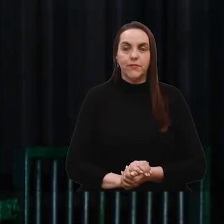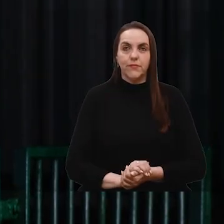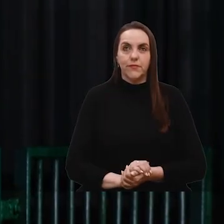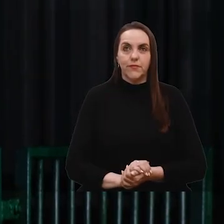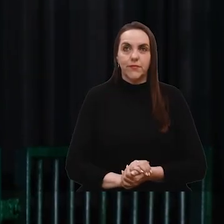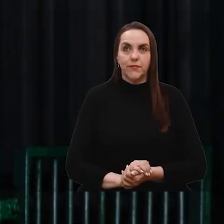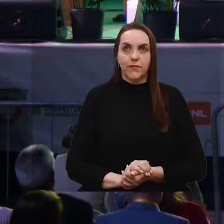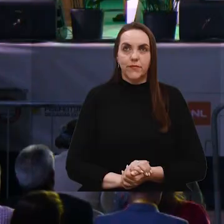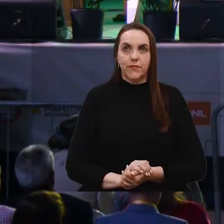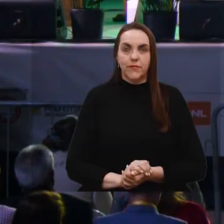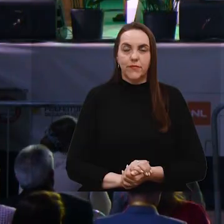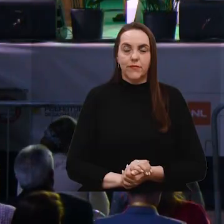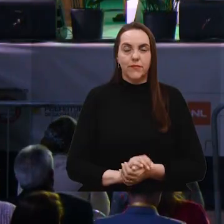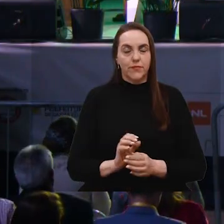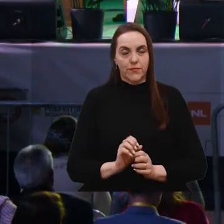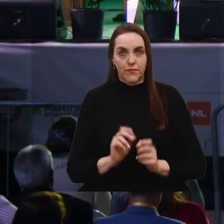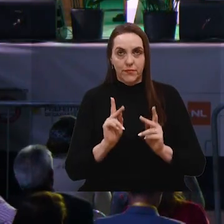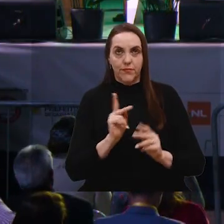sessão solene.